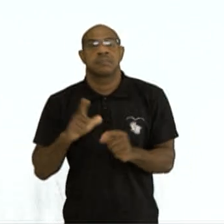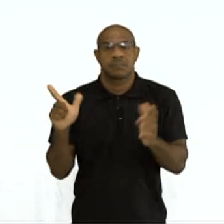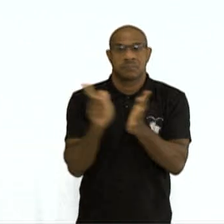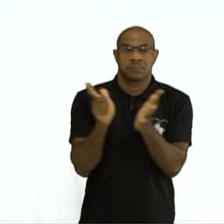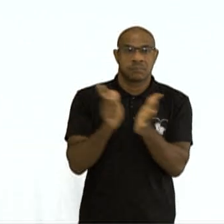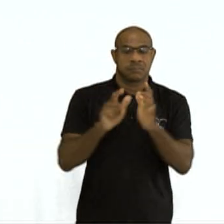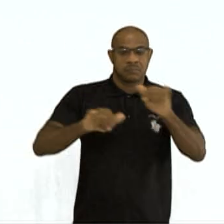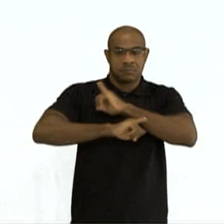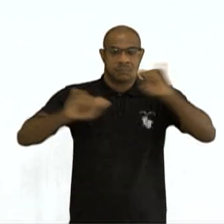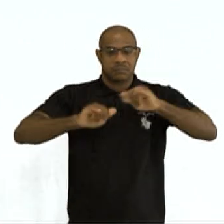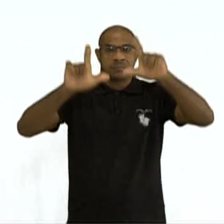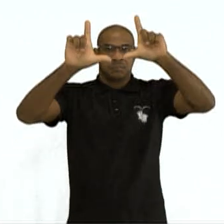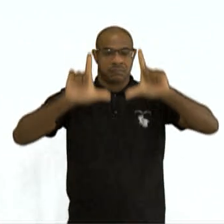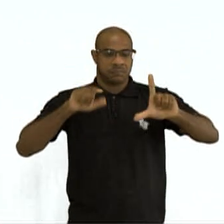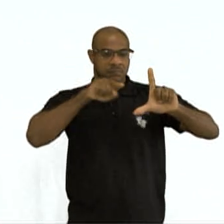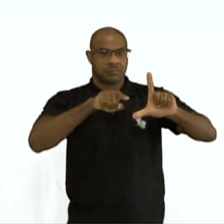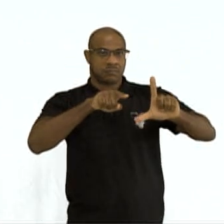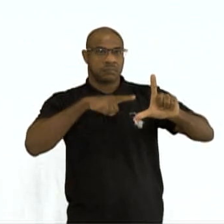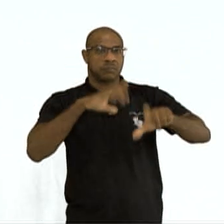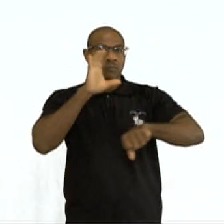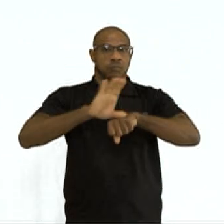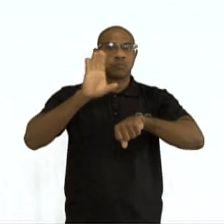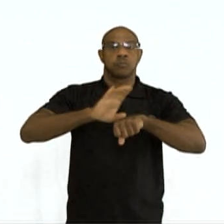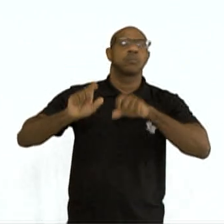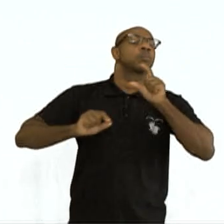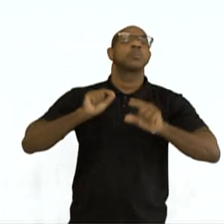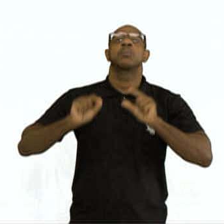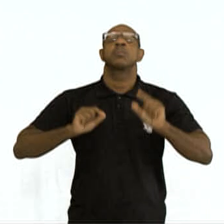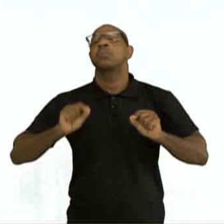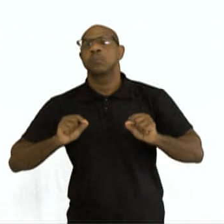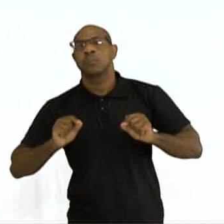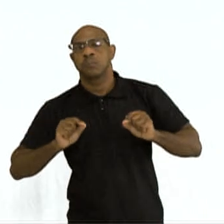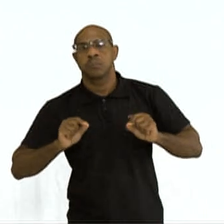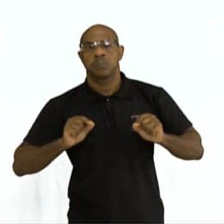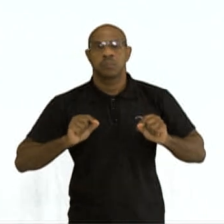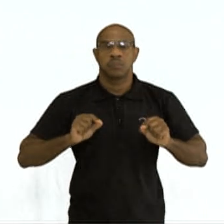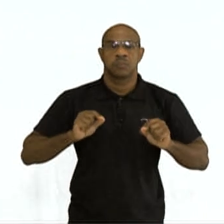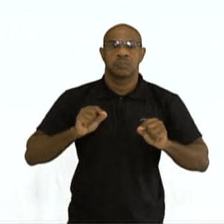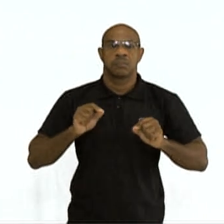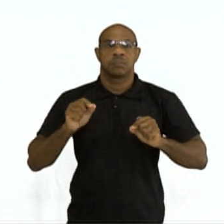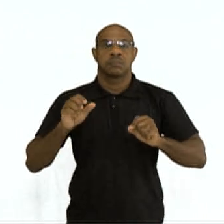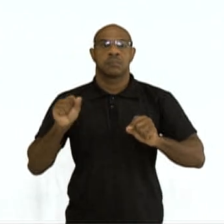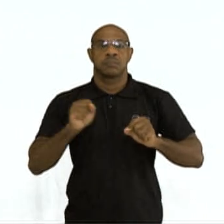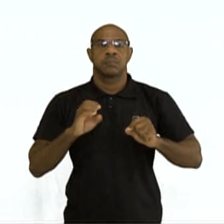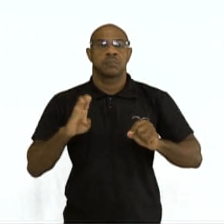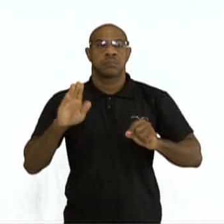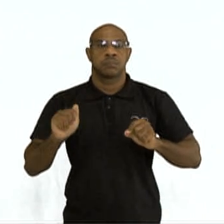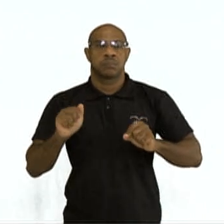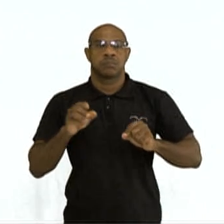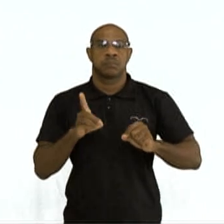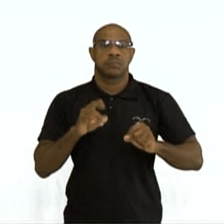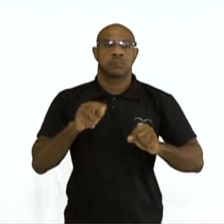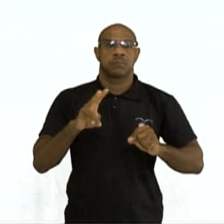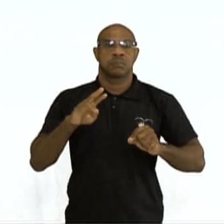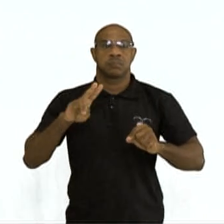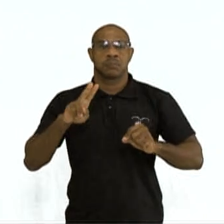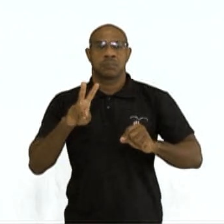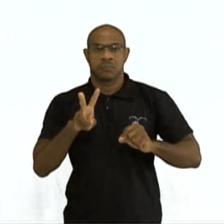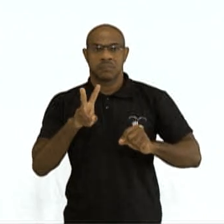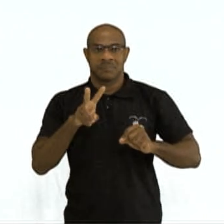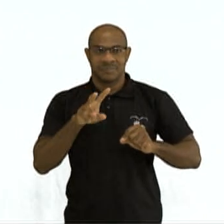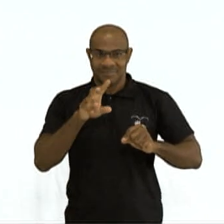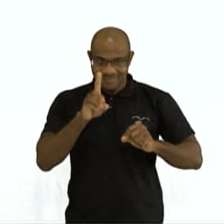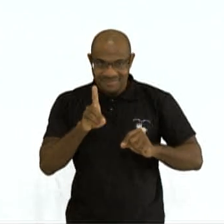panfleto, sobre um curso de scuba diving. Dá uma olhadinha para ver o que a gente tem aqui, né? Se a